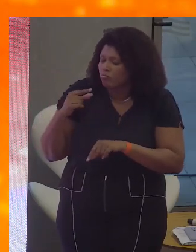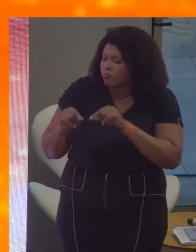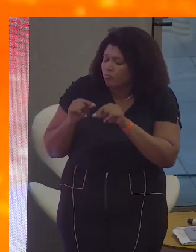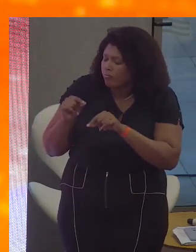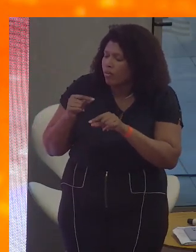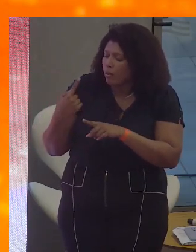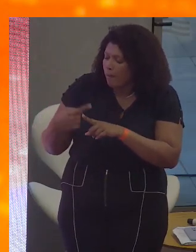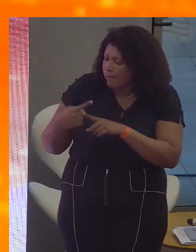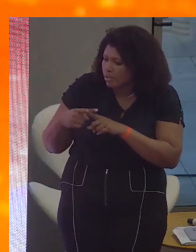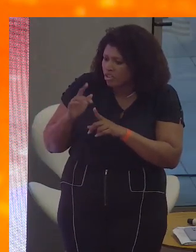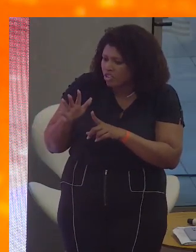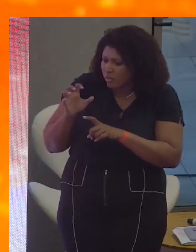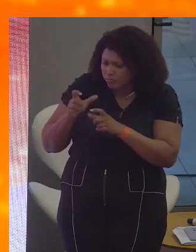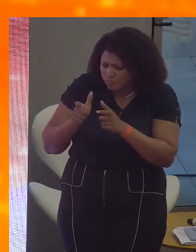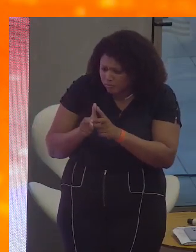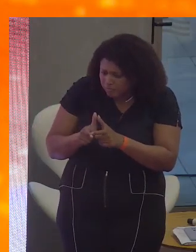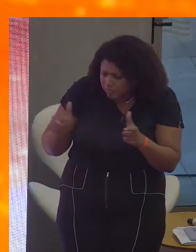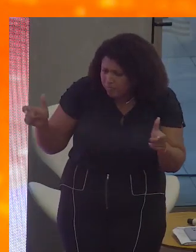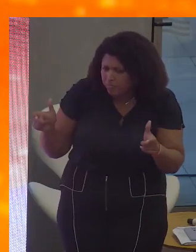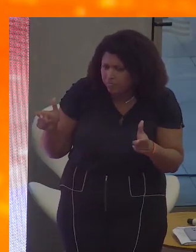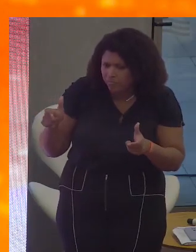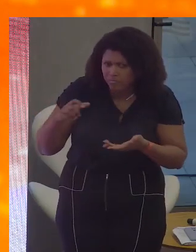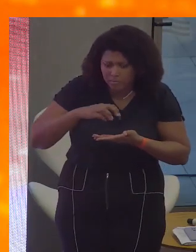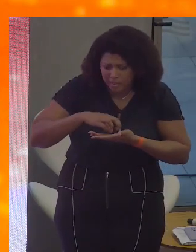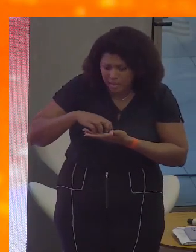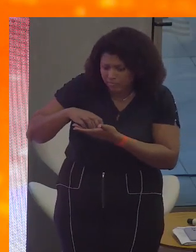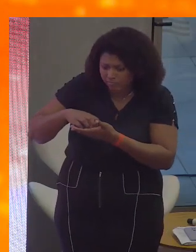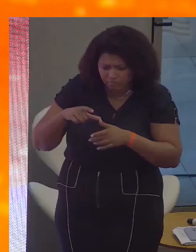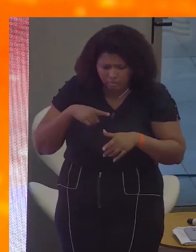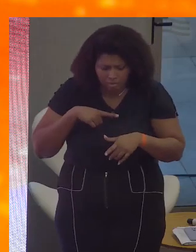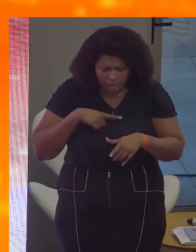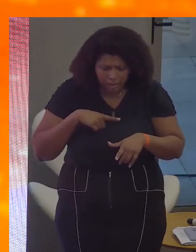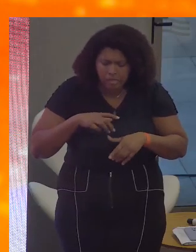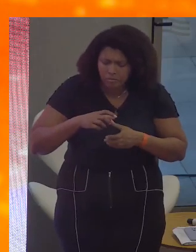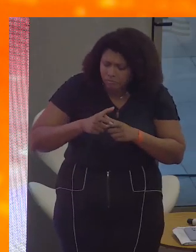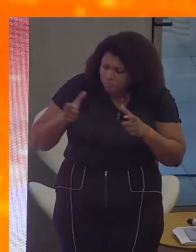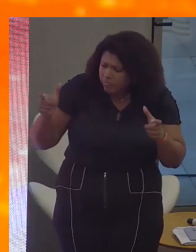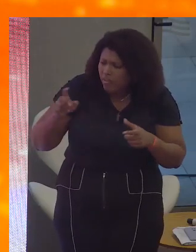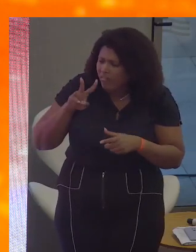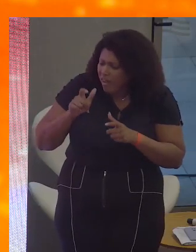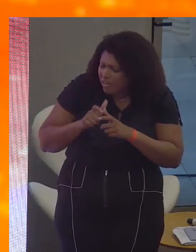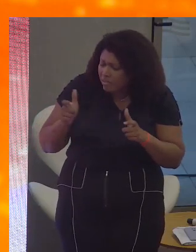pela expansão do setor de alimentos saudáveis, tá? Deva crescer 27%